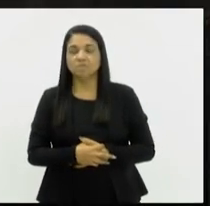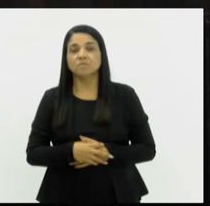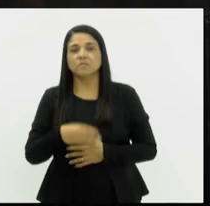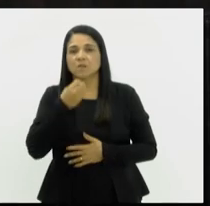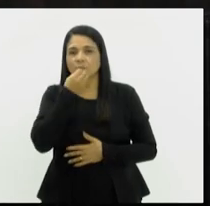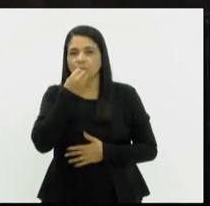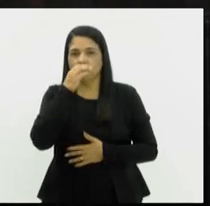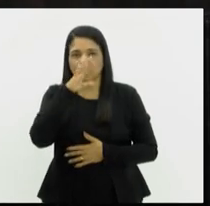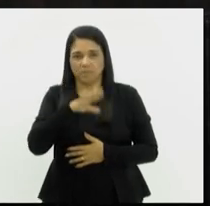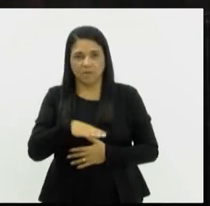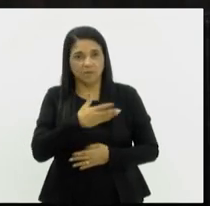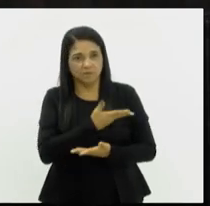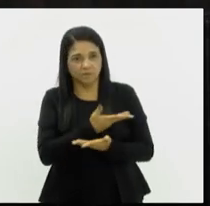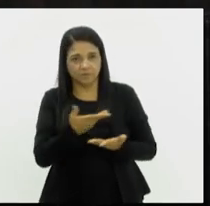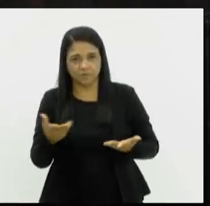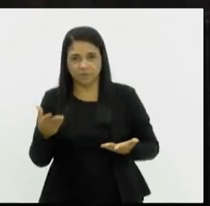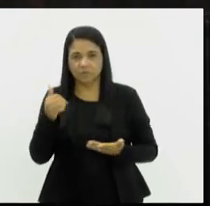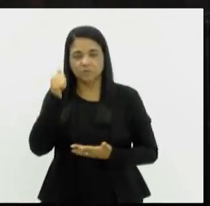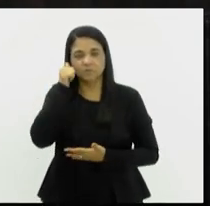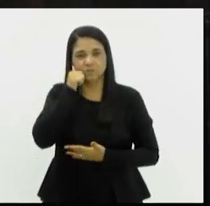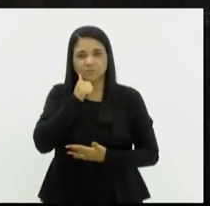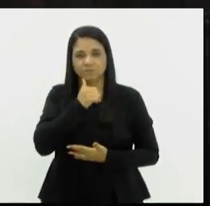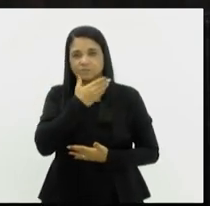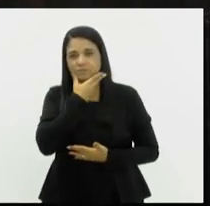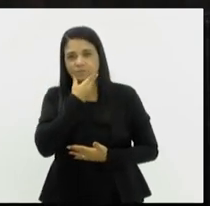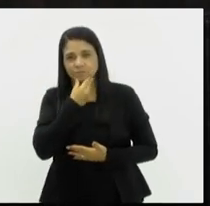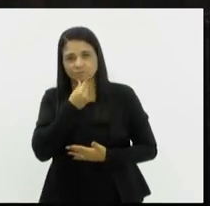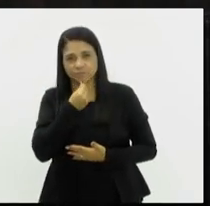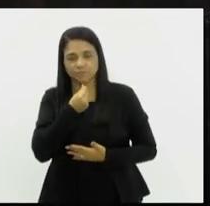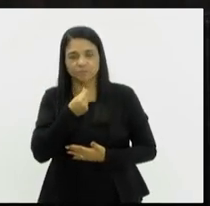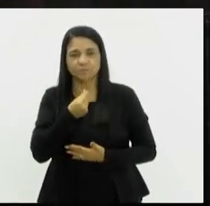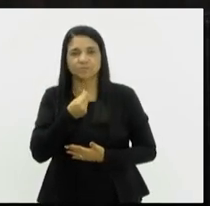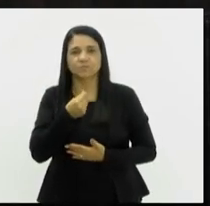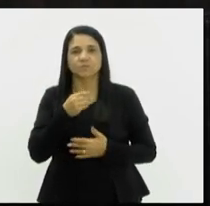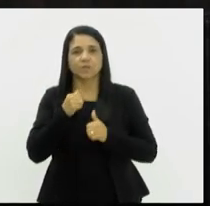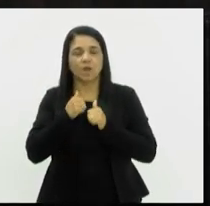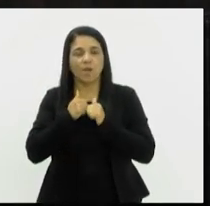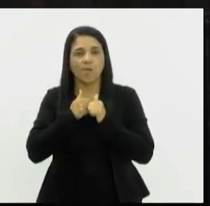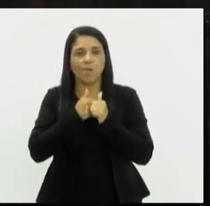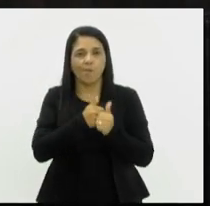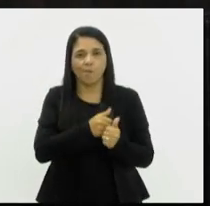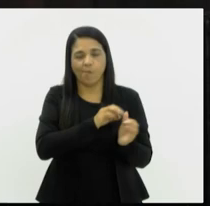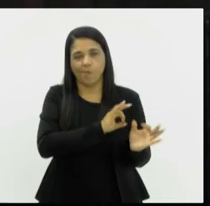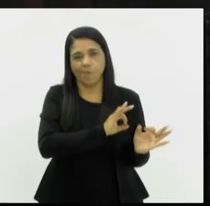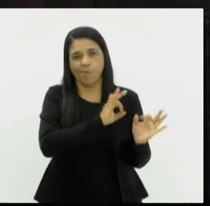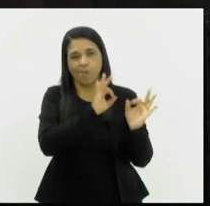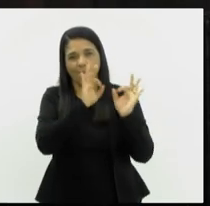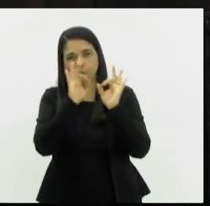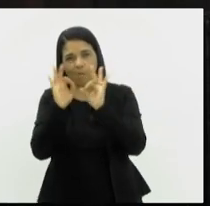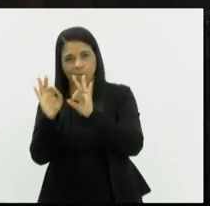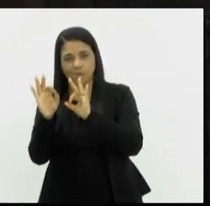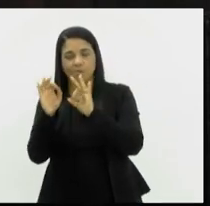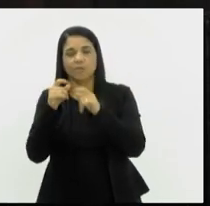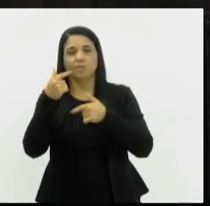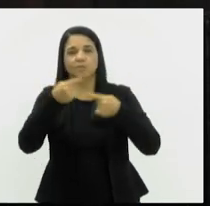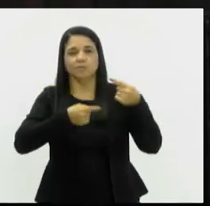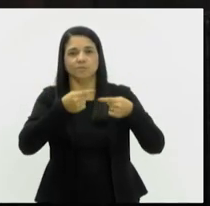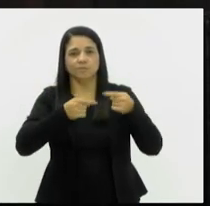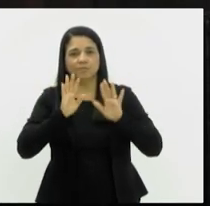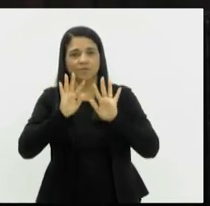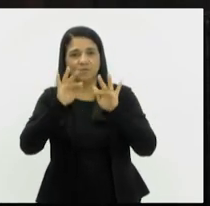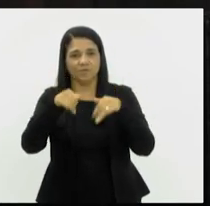Boa tarde a todos, a todes, a todas que acompanham esse debate do expediente final via